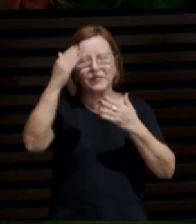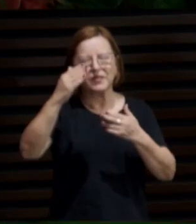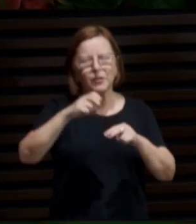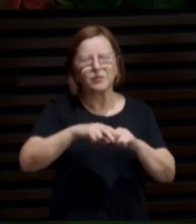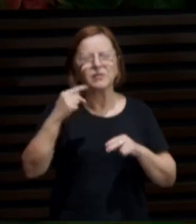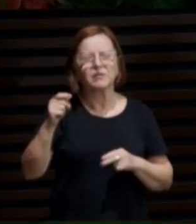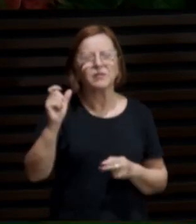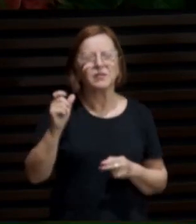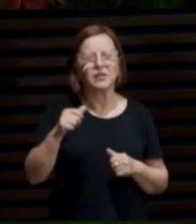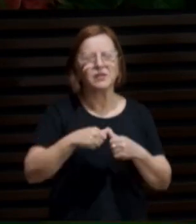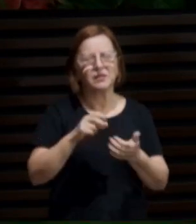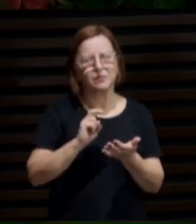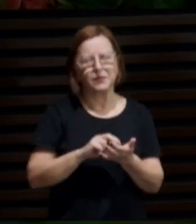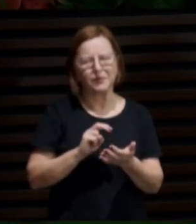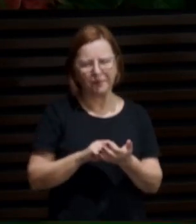palavra nesta manhã.